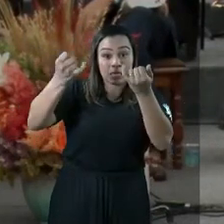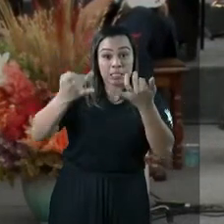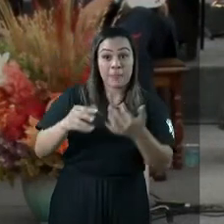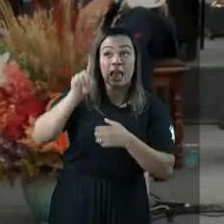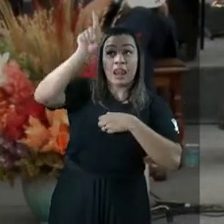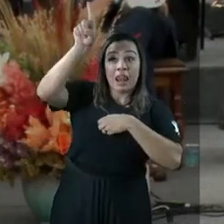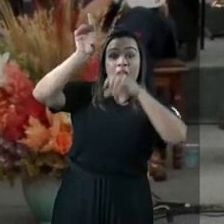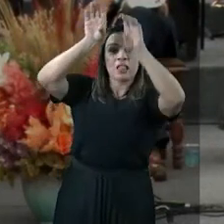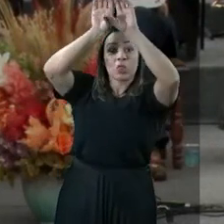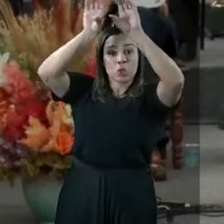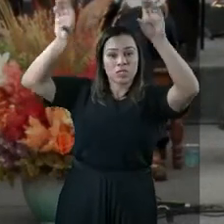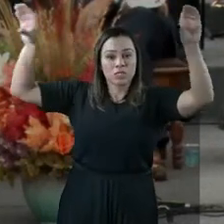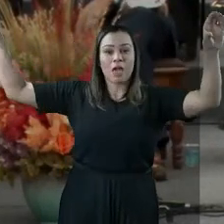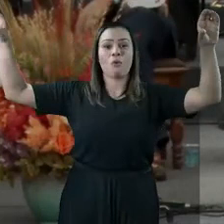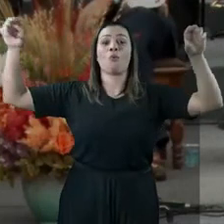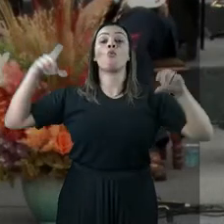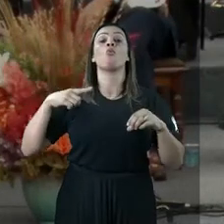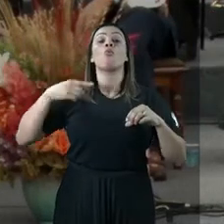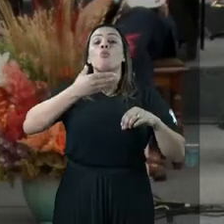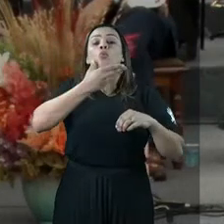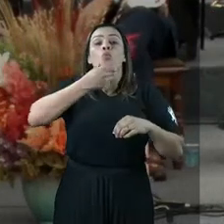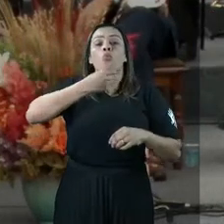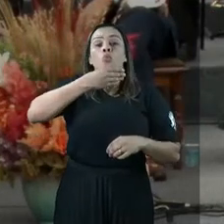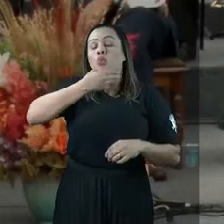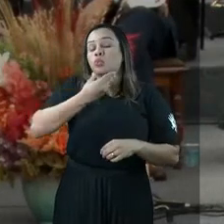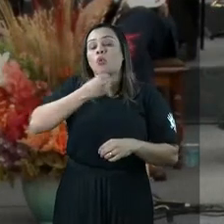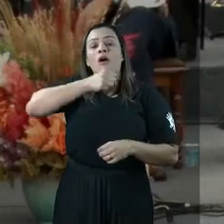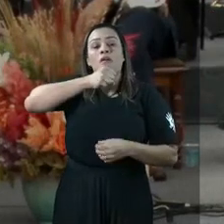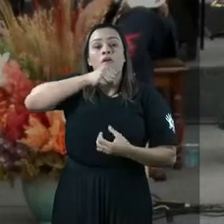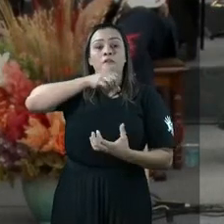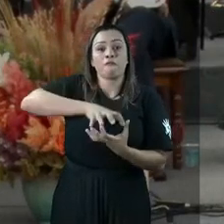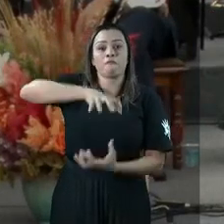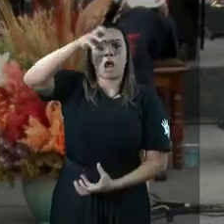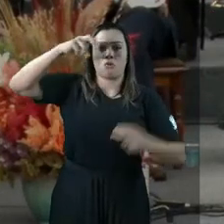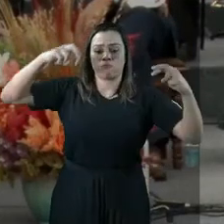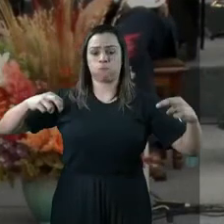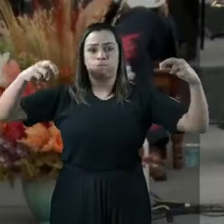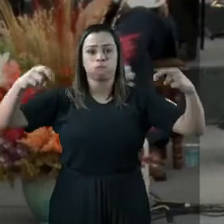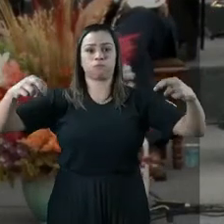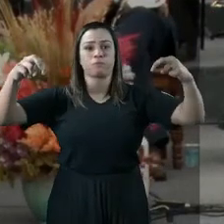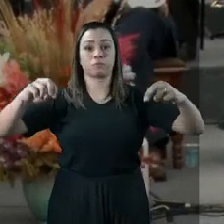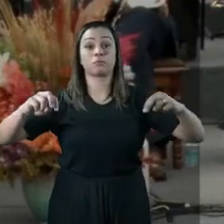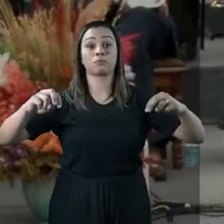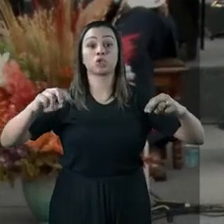e diz: a única glória que deve prevalecer é a glória do Rei da Glória.